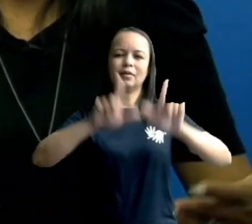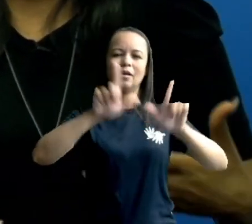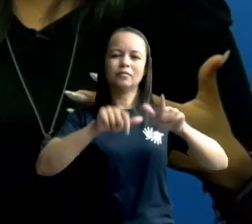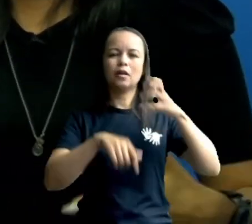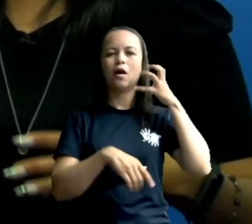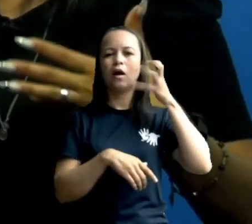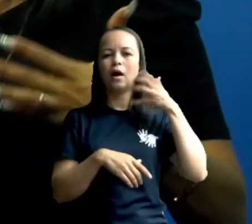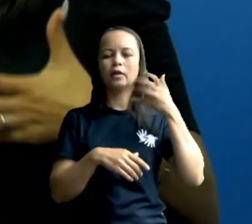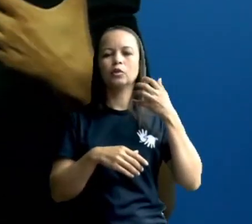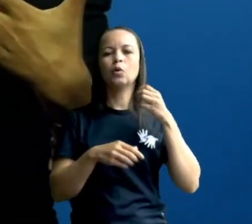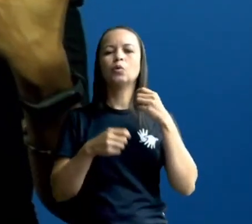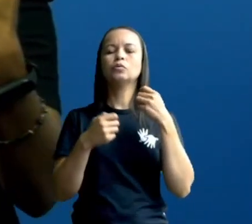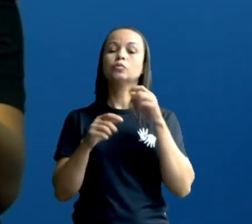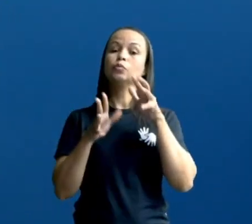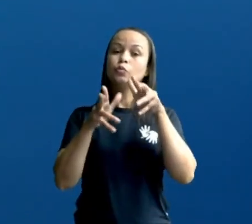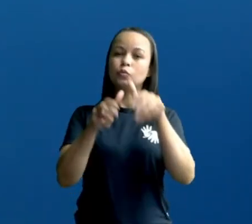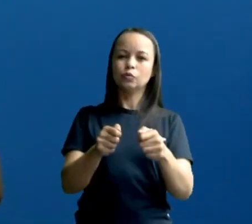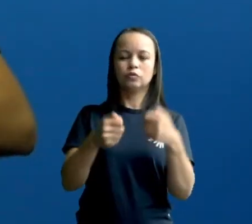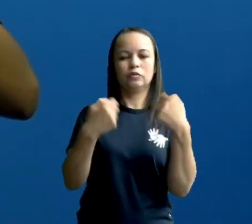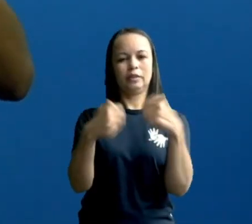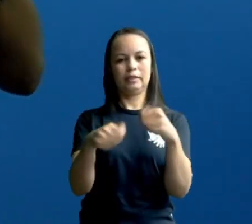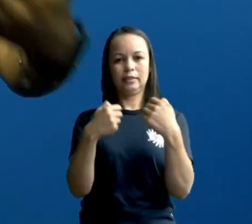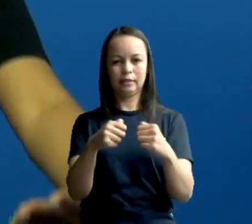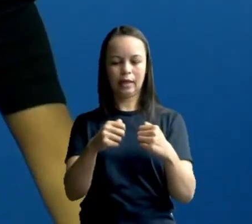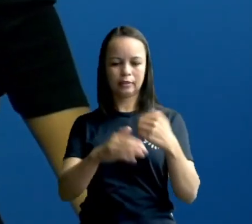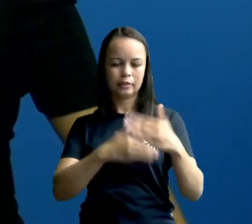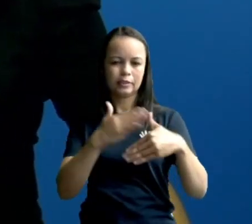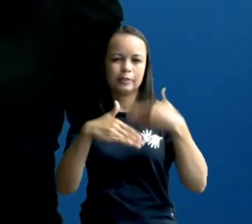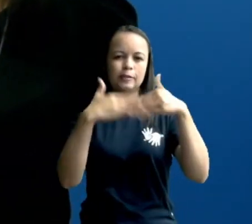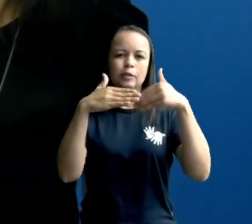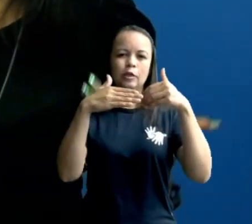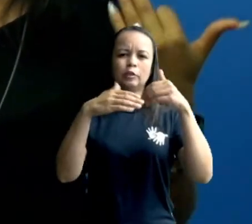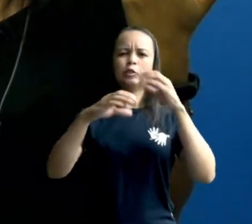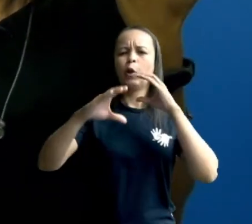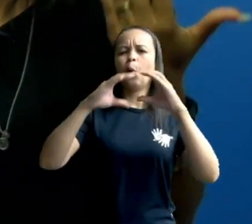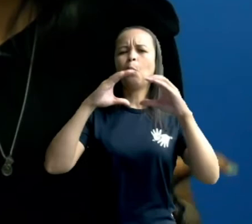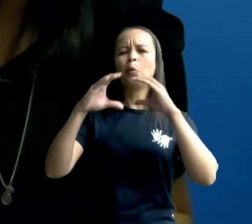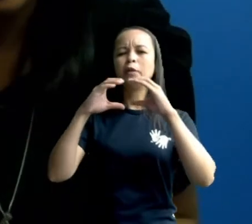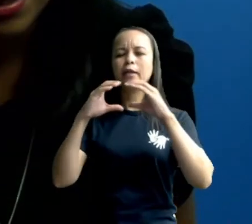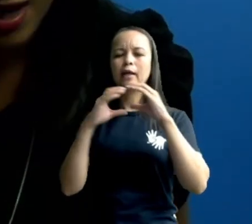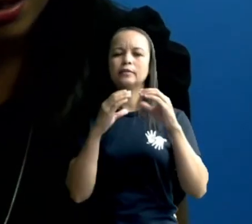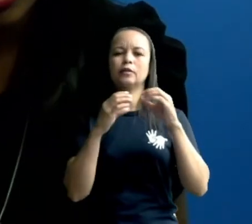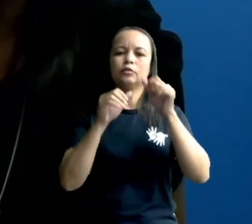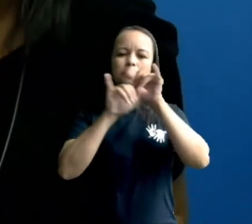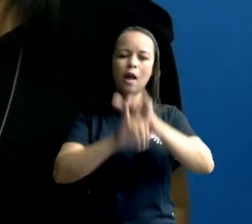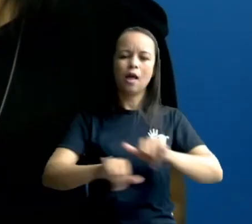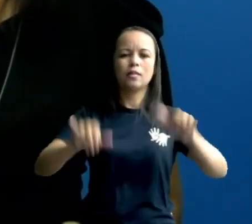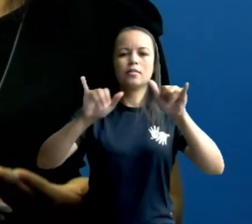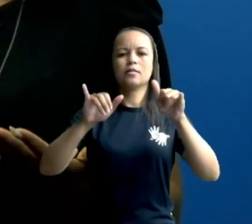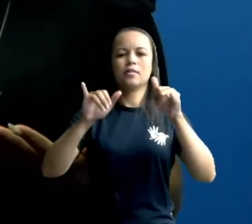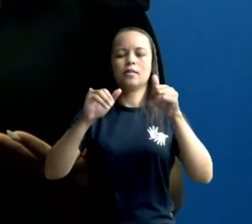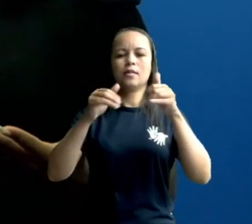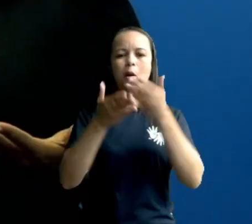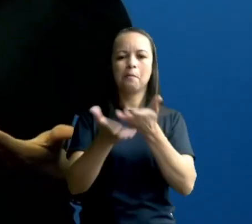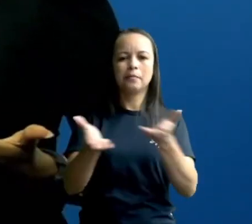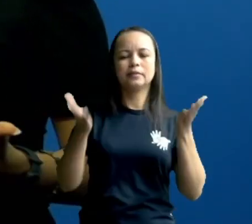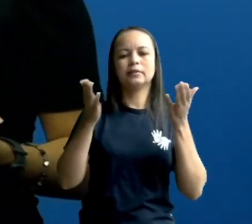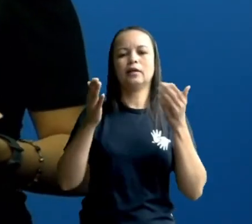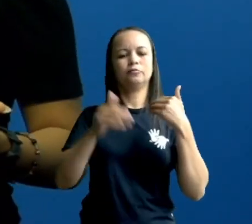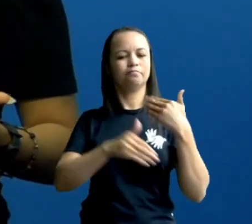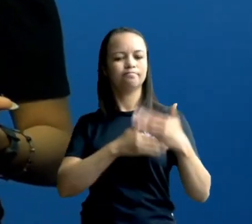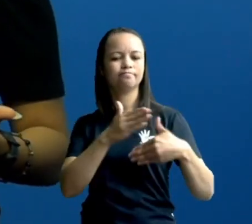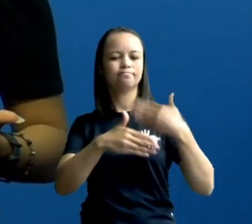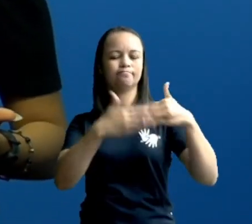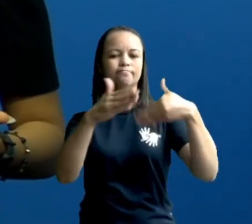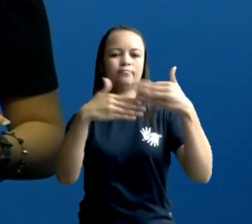tudo foi uma necessidade de se expressar, de se passar uma mensagem, certo? E,